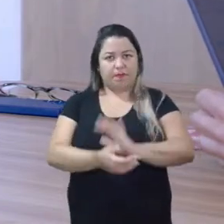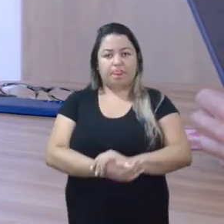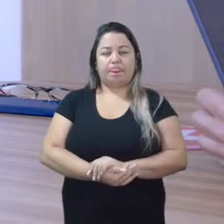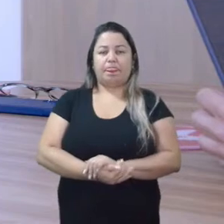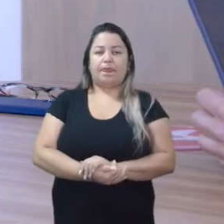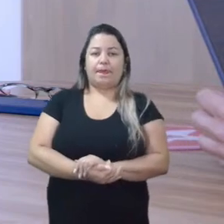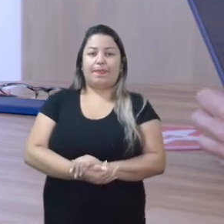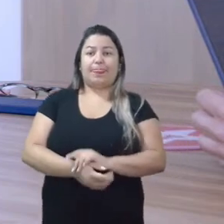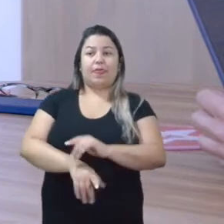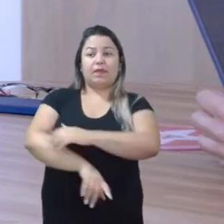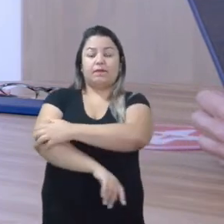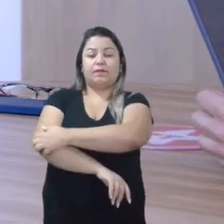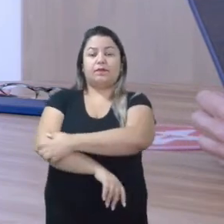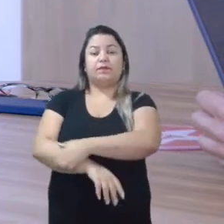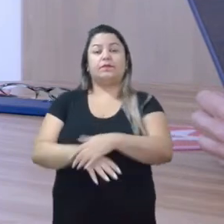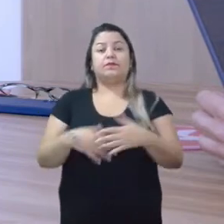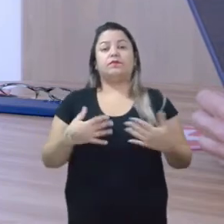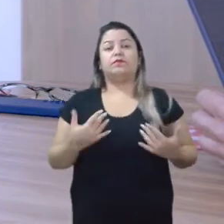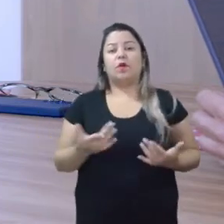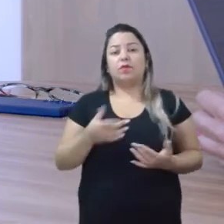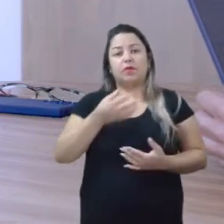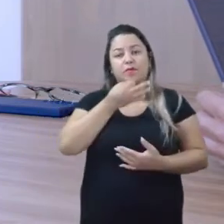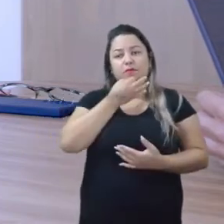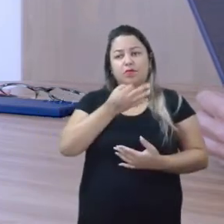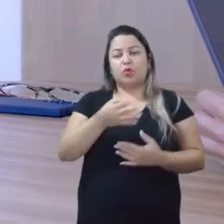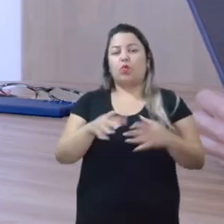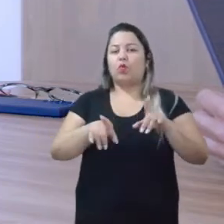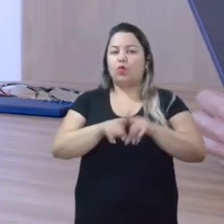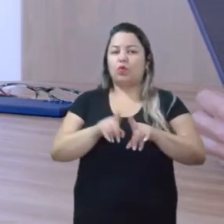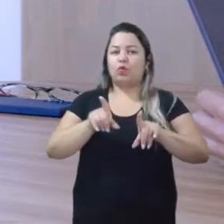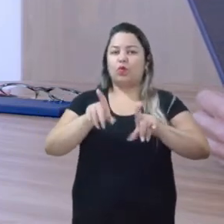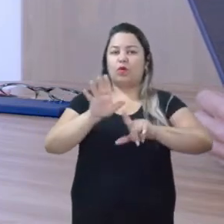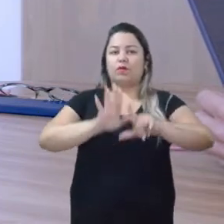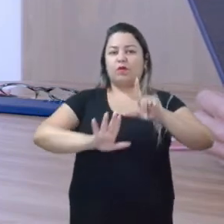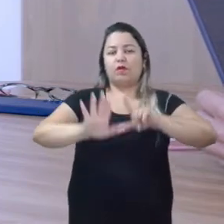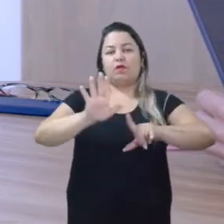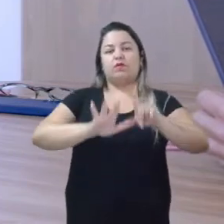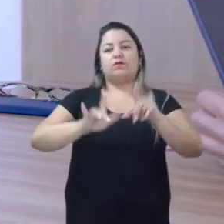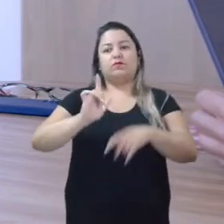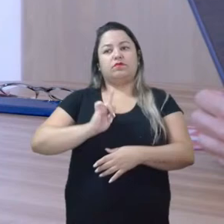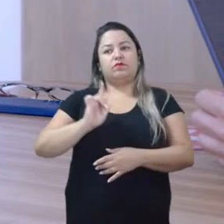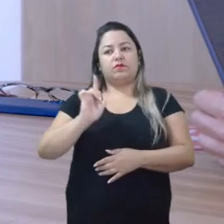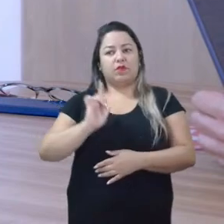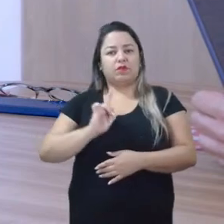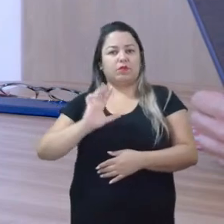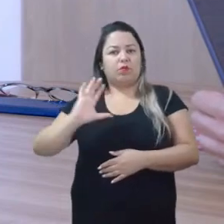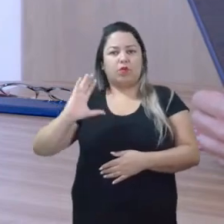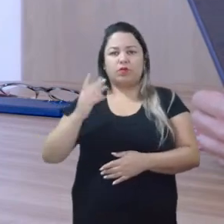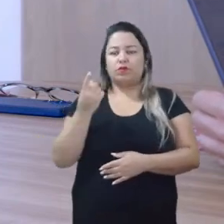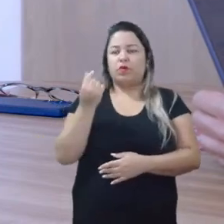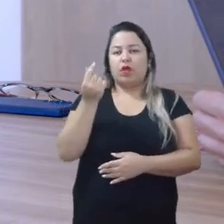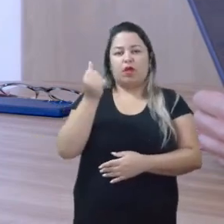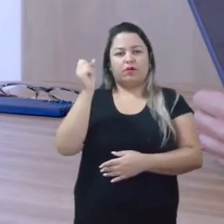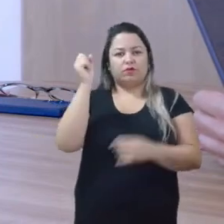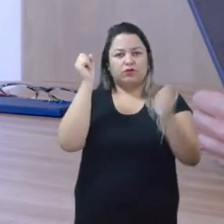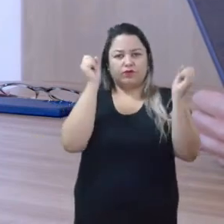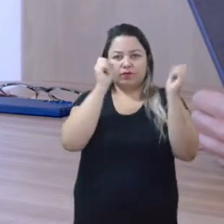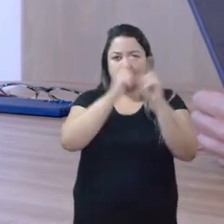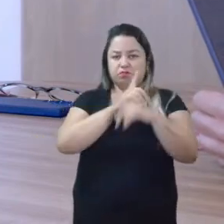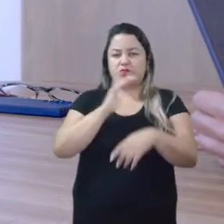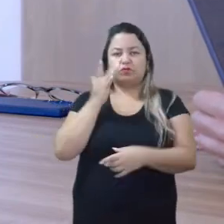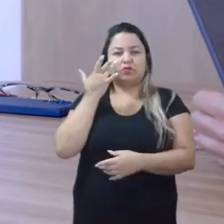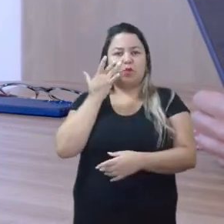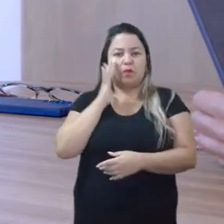interesse. Então, na minha opinião, qualquer argumento que as plataformas tenham para dizer que vai ser muito caro, vai ser muito difícil ou que não sabem como